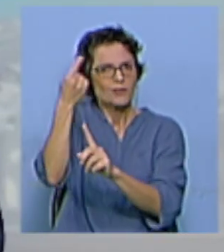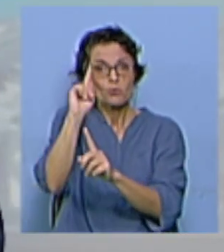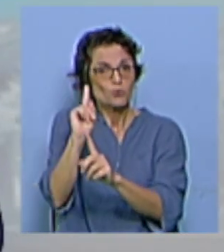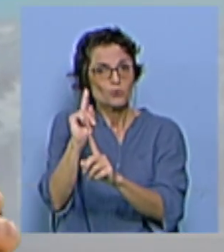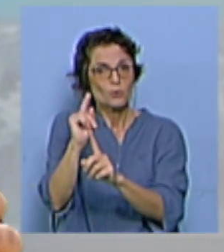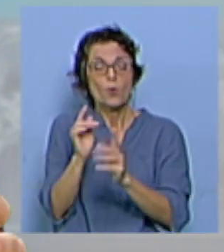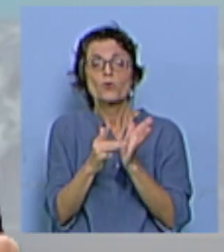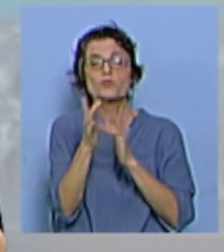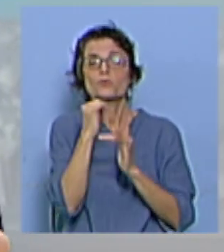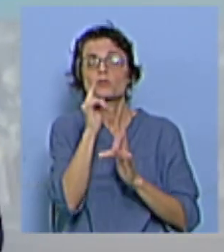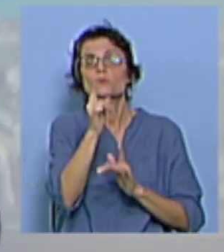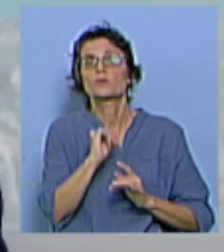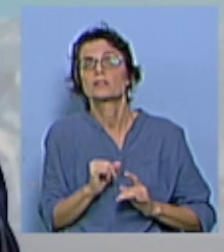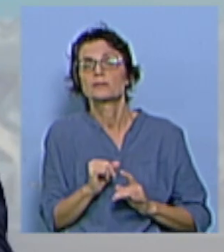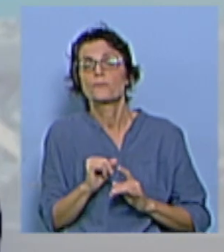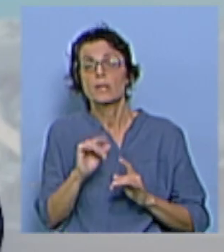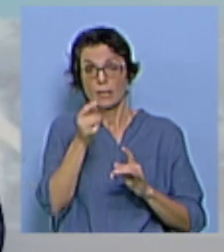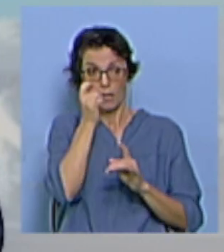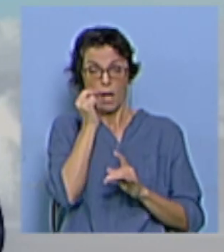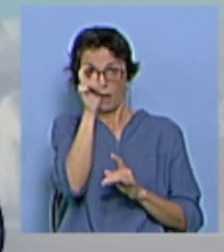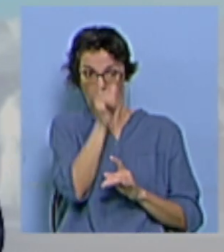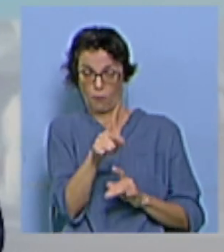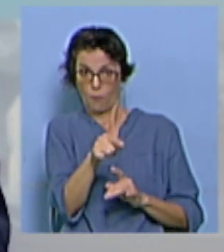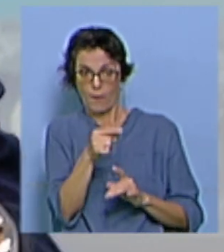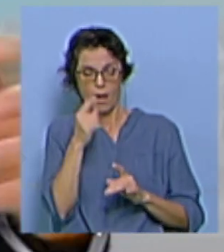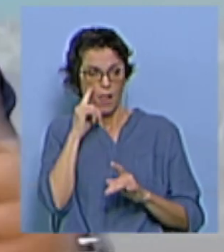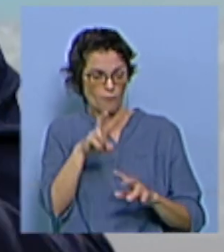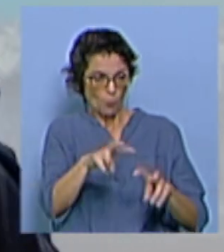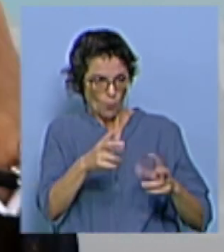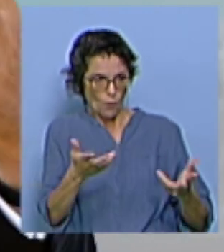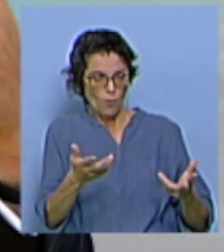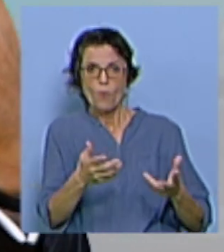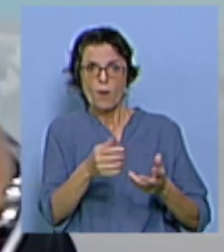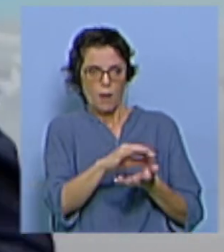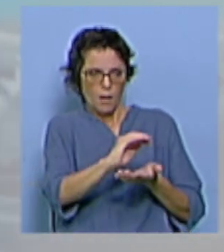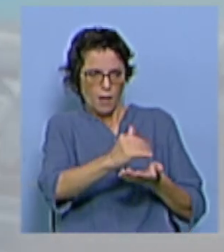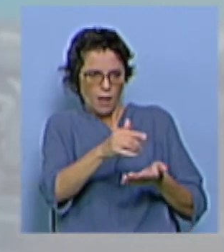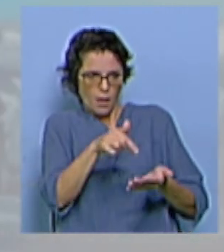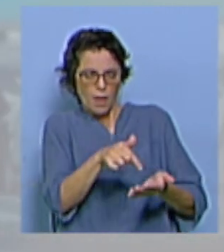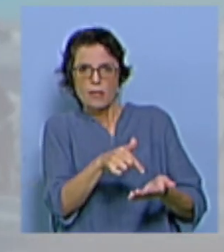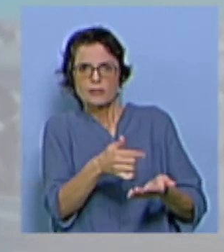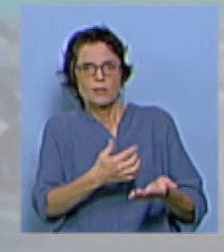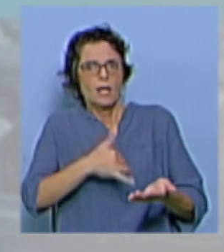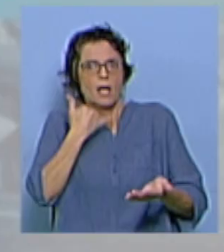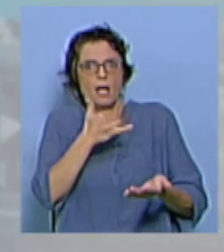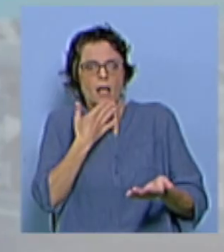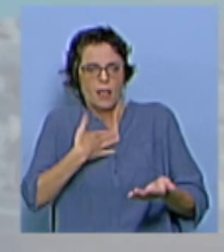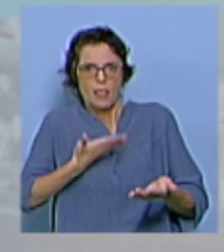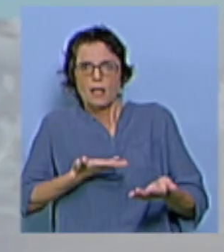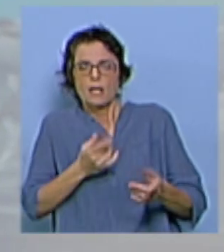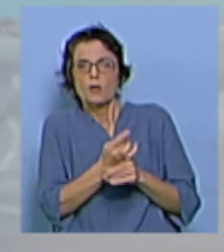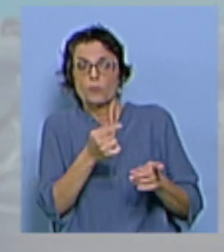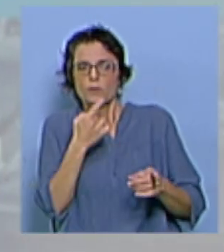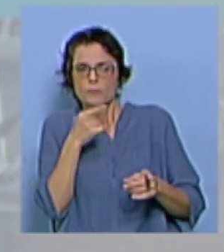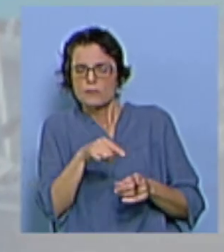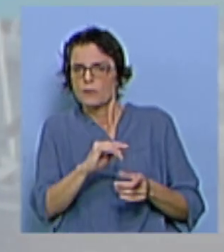aqui, aquele homem quando descobre o tesouro escondido no campo, enche-se de alegria. Portanto, enche-se de alegria porquê? Porque percebeu que aquele tesouro